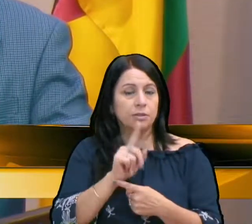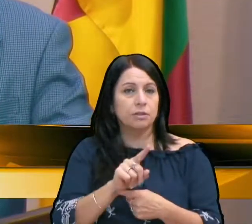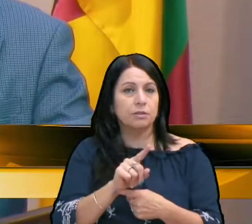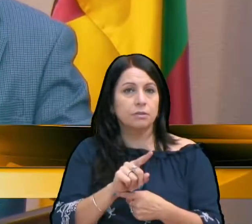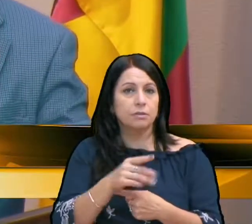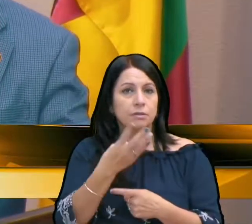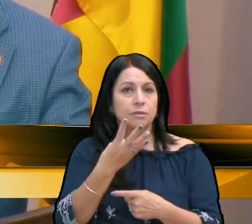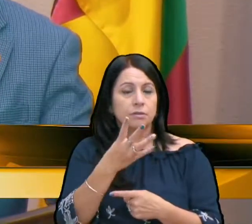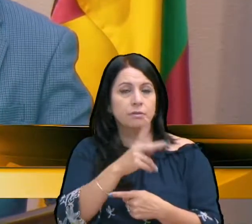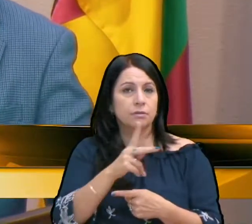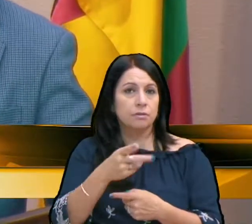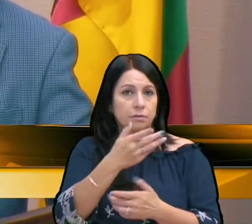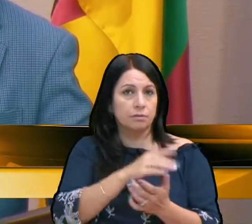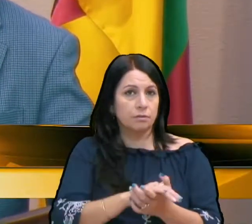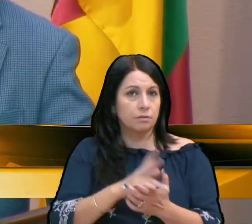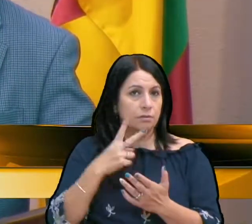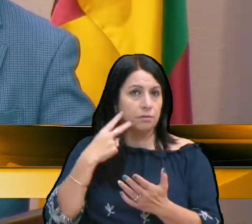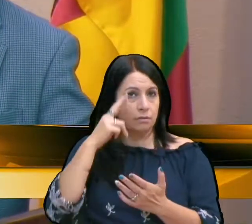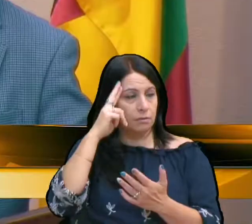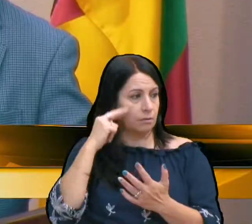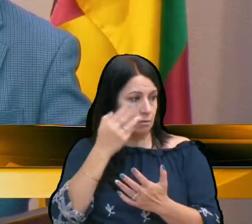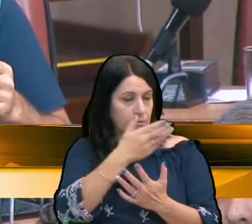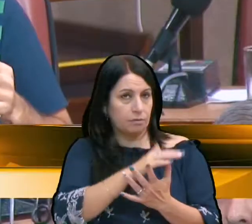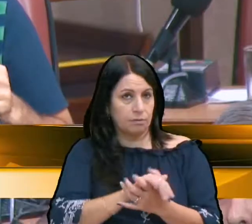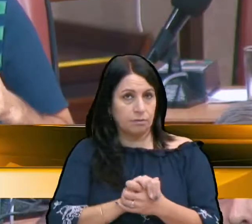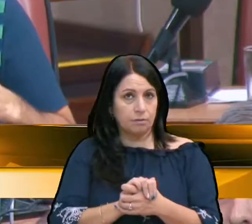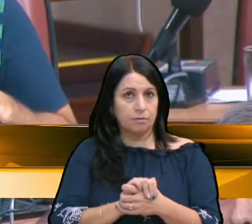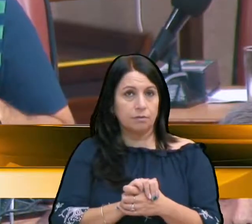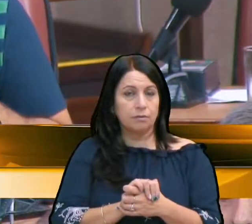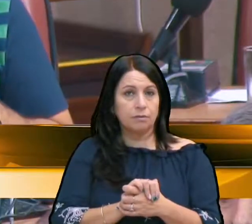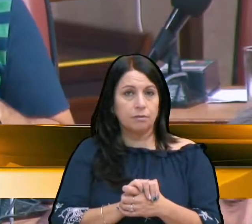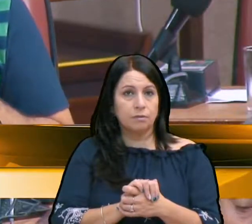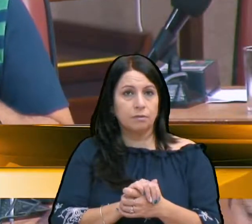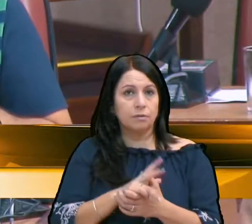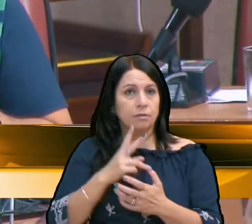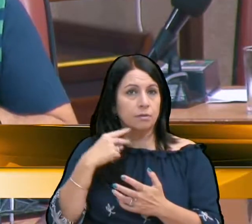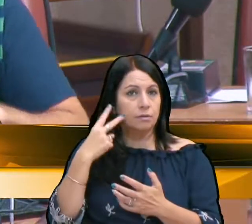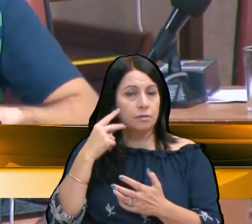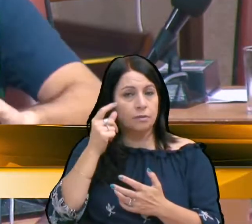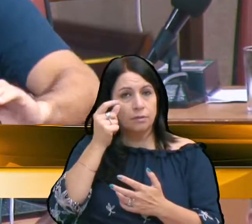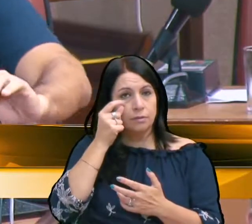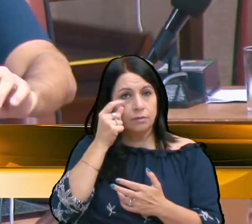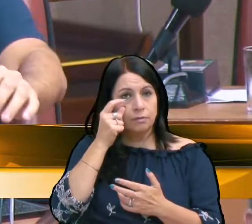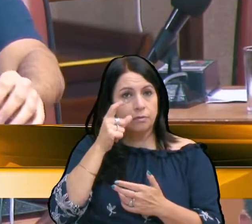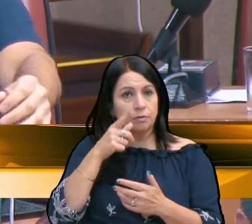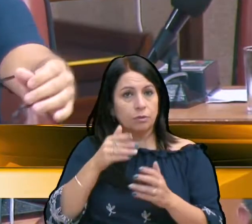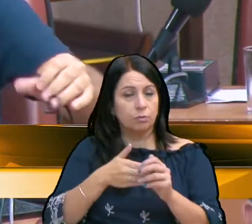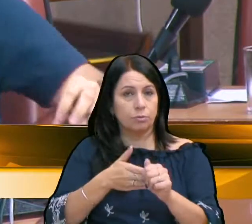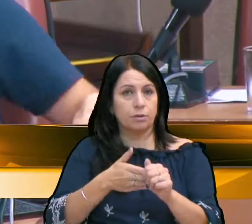professores. Rafael, por favor, vereador Rafael. Vereador Périco, nós estamos acompanhando de perto essa